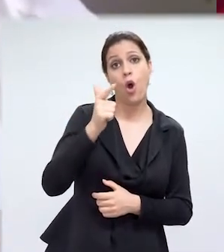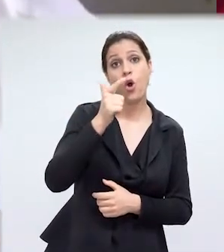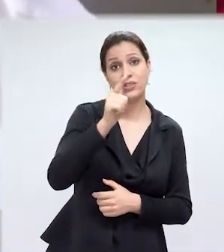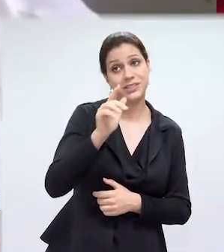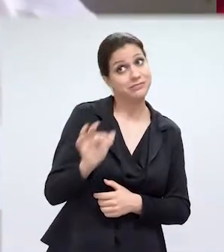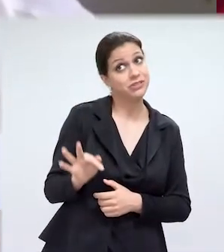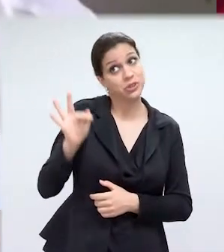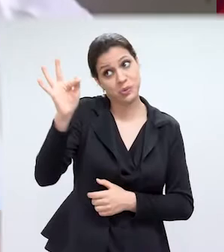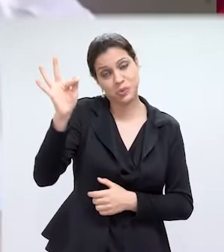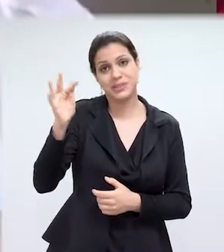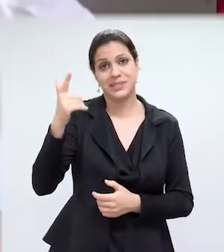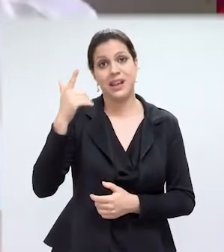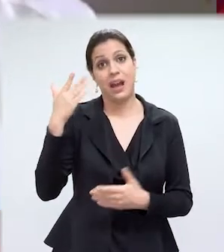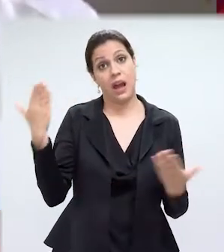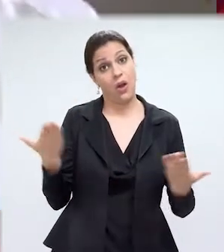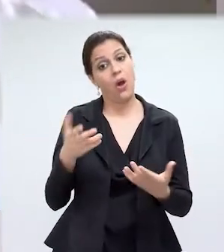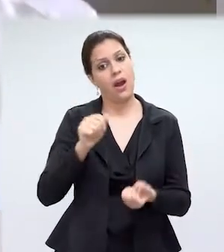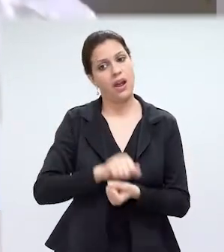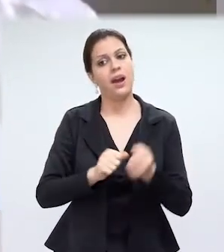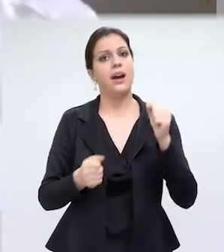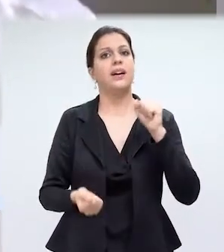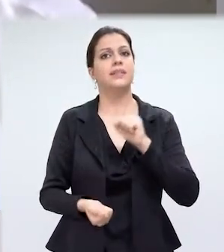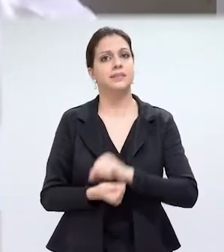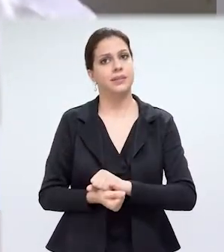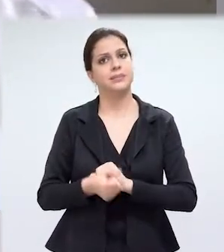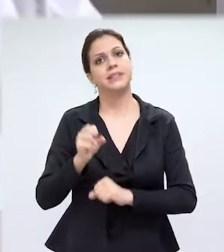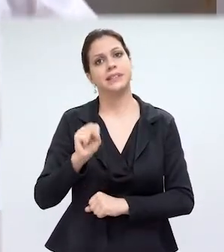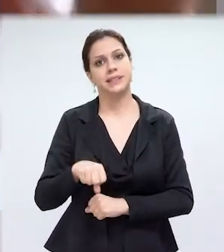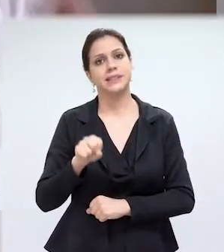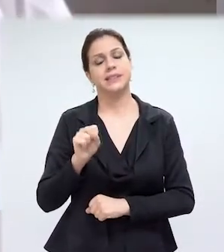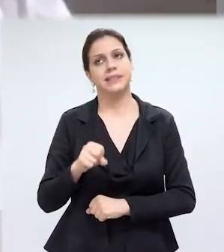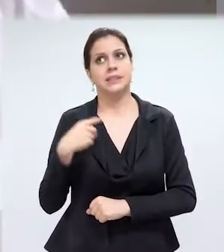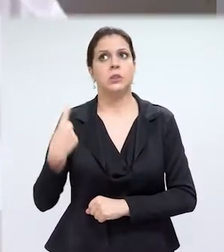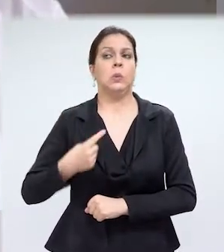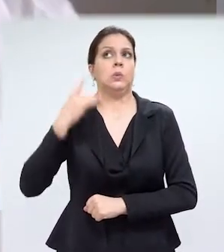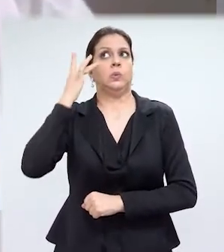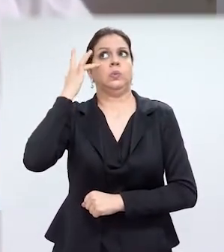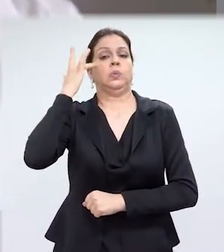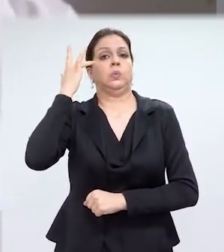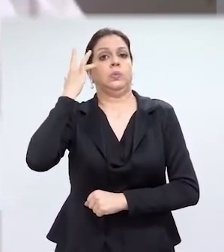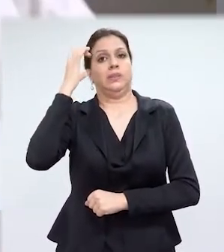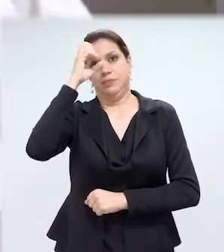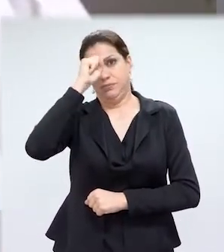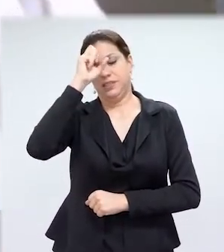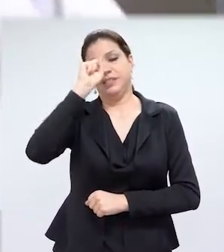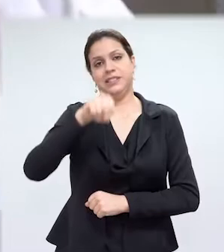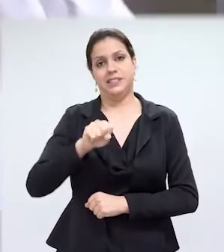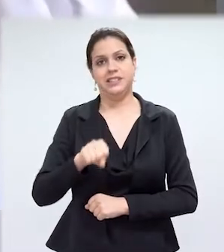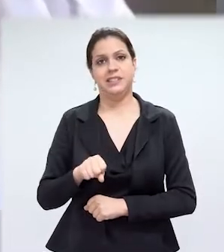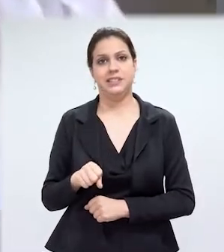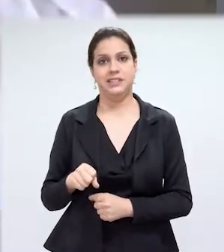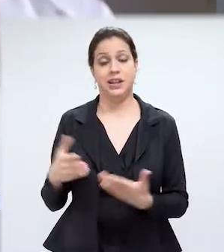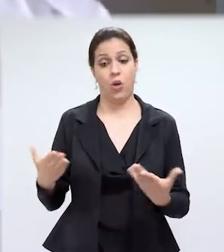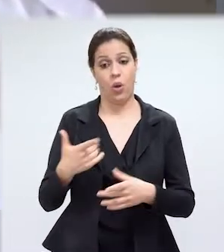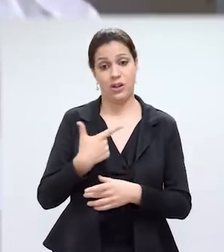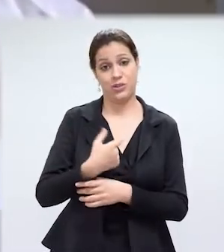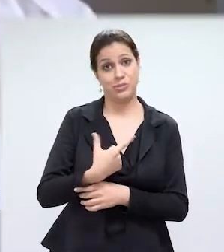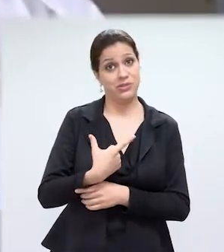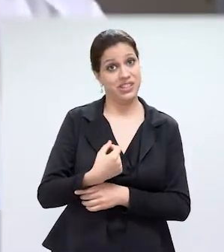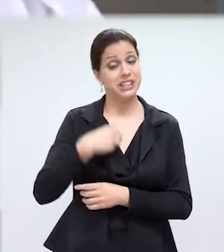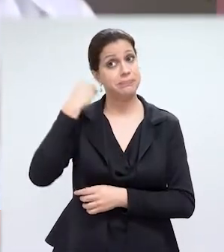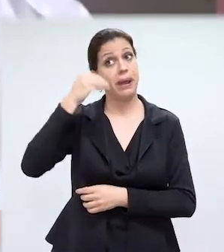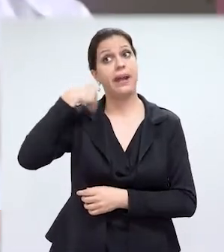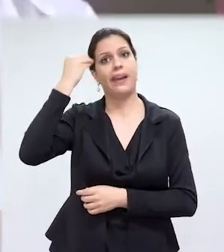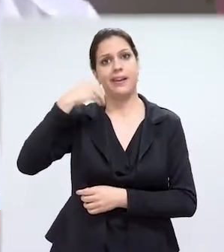pandemias, não é? E dá para a gente se preparar, né, agora Exatamente. com um pouco mais de expertise dentro de tudo que